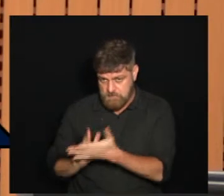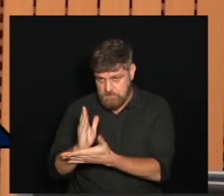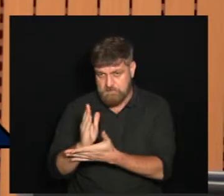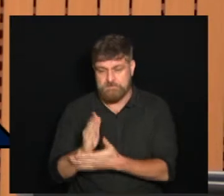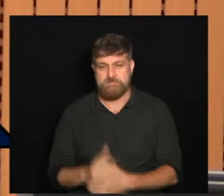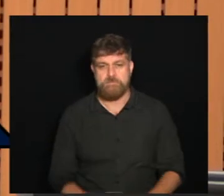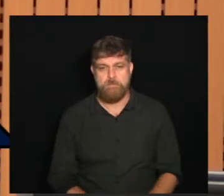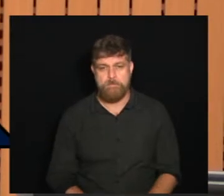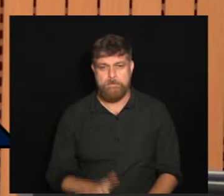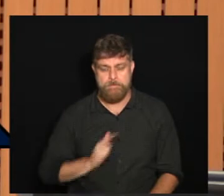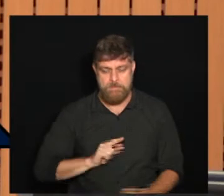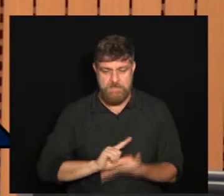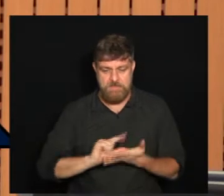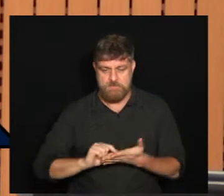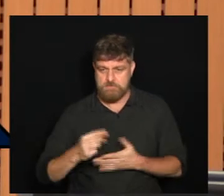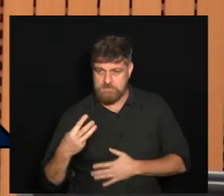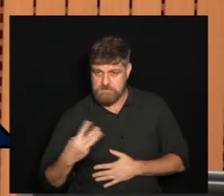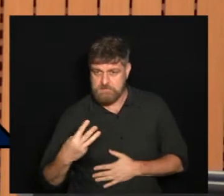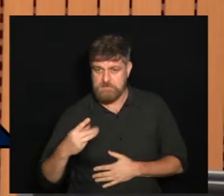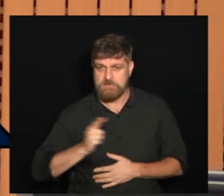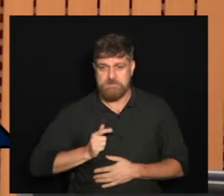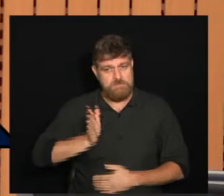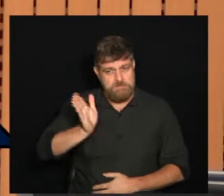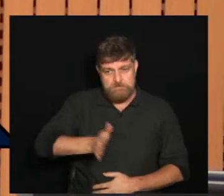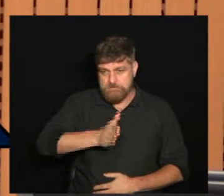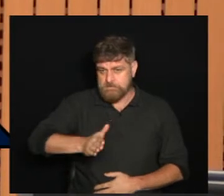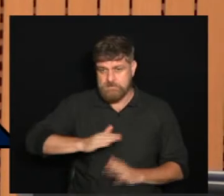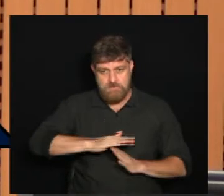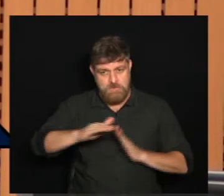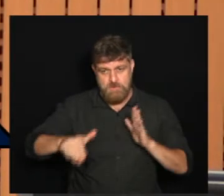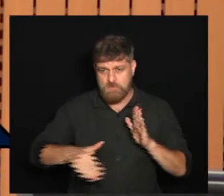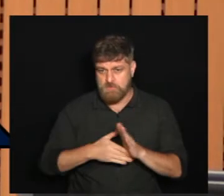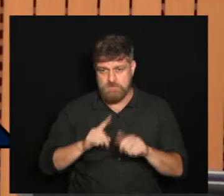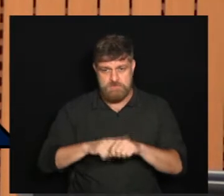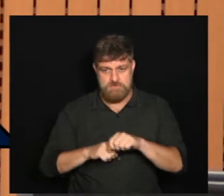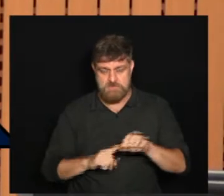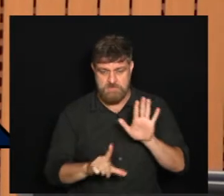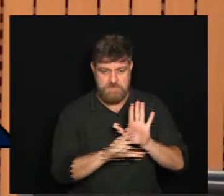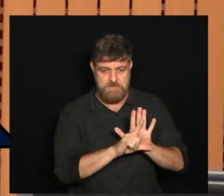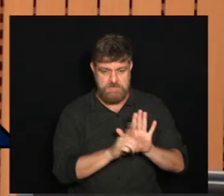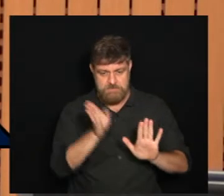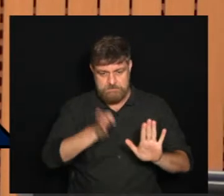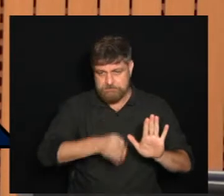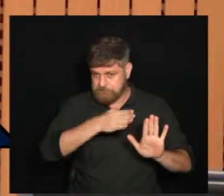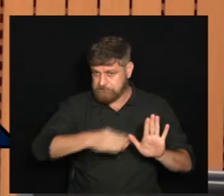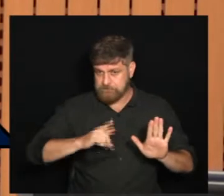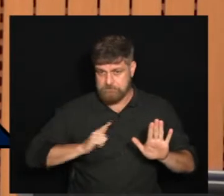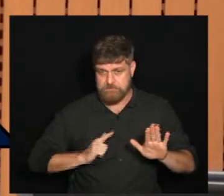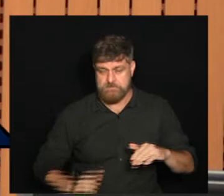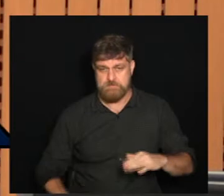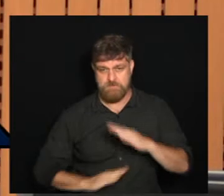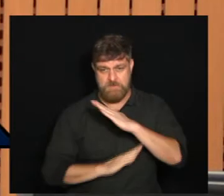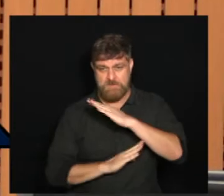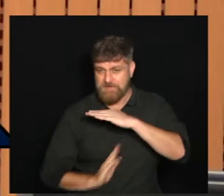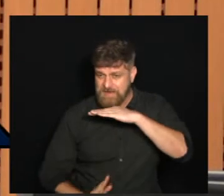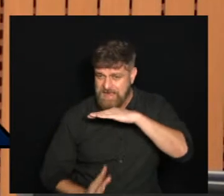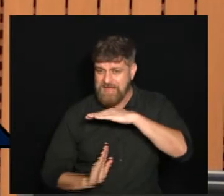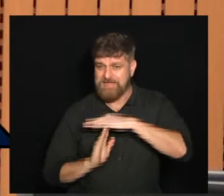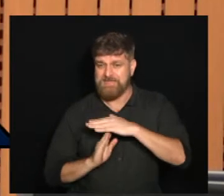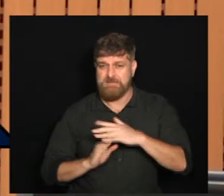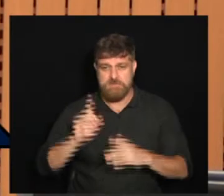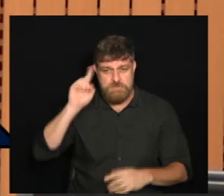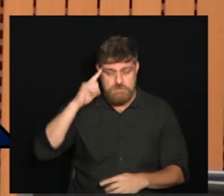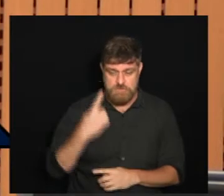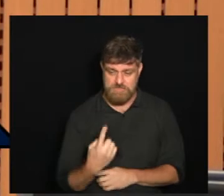próprio. Artigo 3º. Ficam suspensos todos os prazos legais e regimentais da Câmara Municipal de Campinas até o dia 15 de